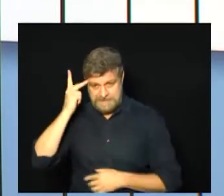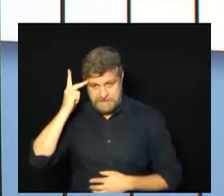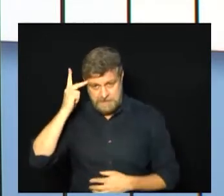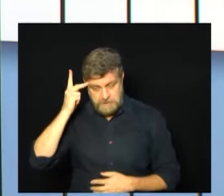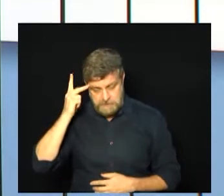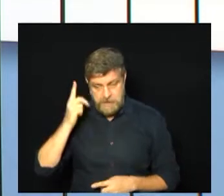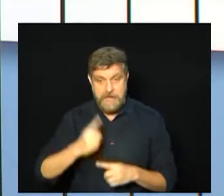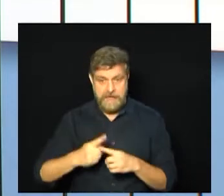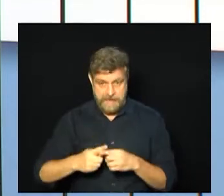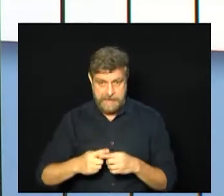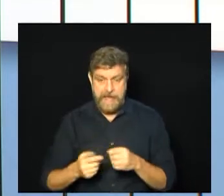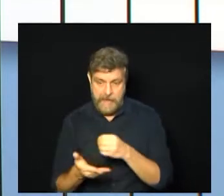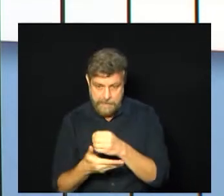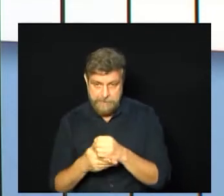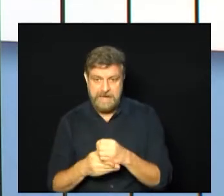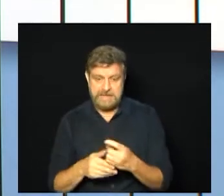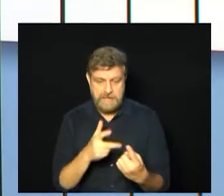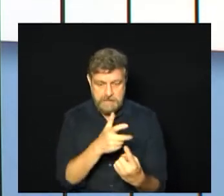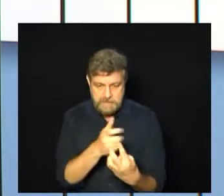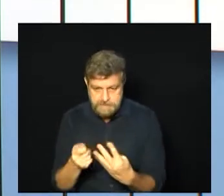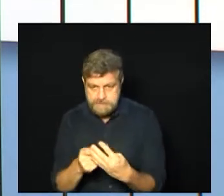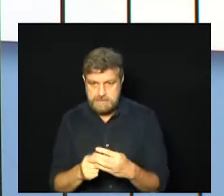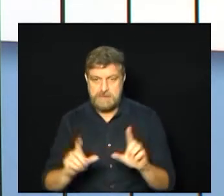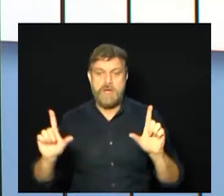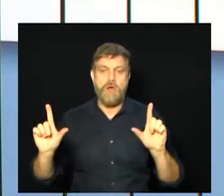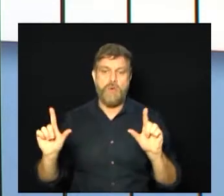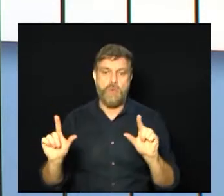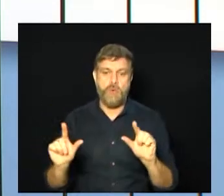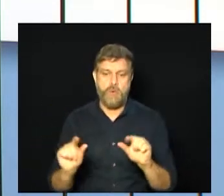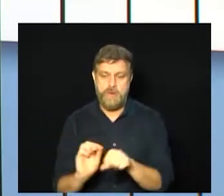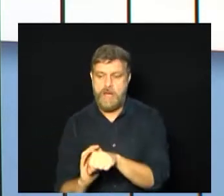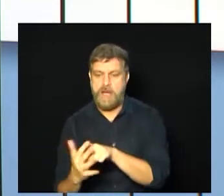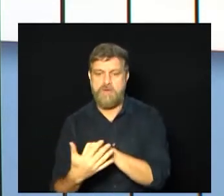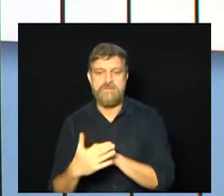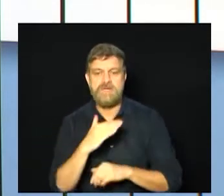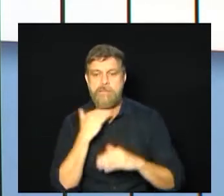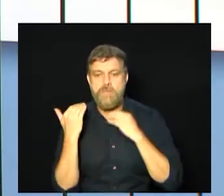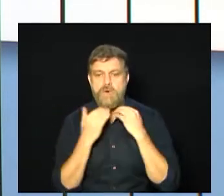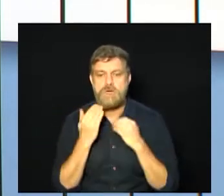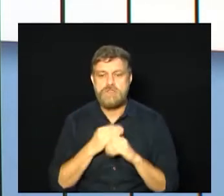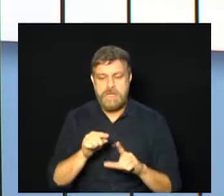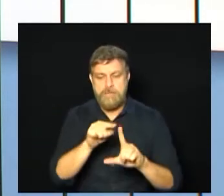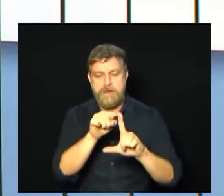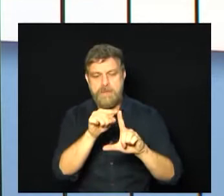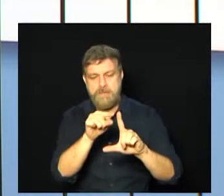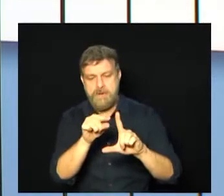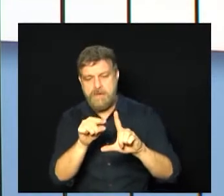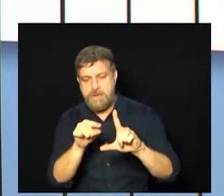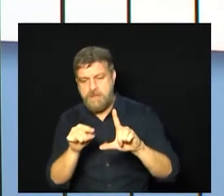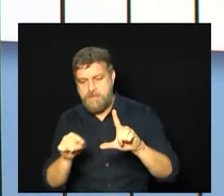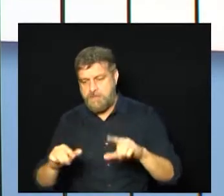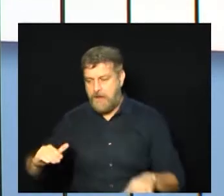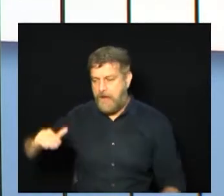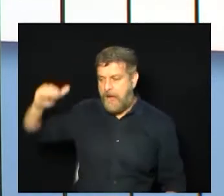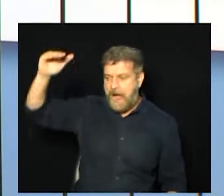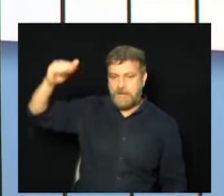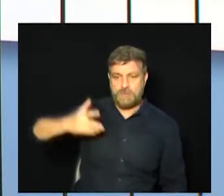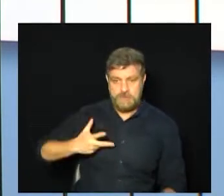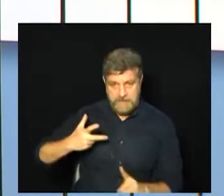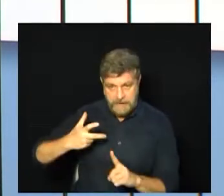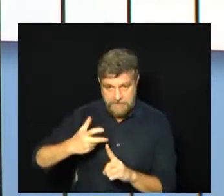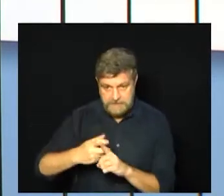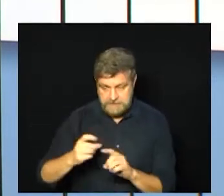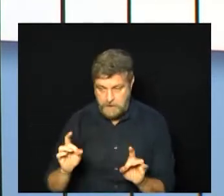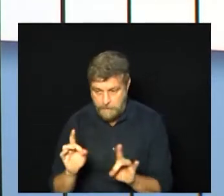essa queda expressiva de mortes causadas pela Covid-19. A proporção da população adulta com esquema vacinal